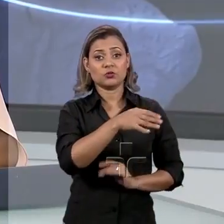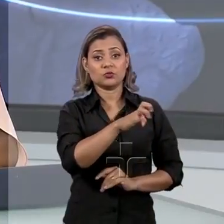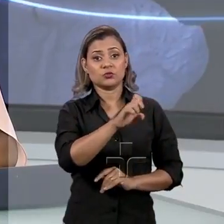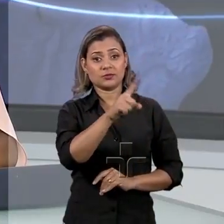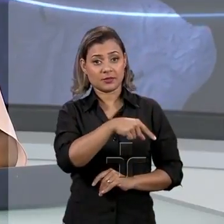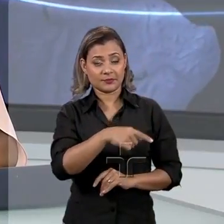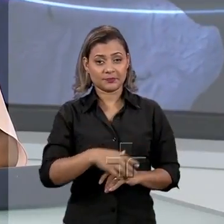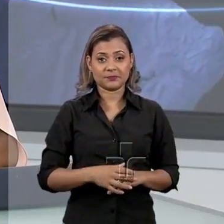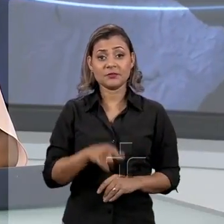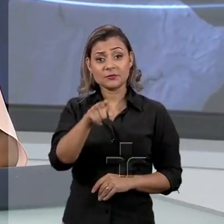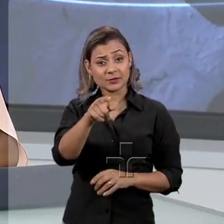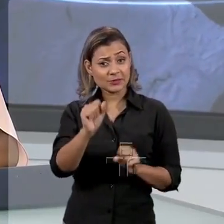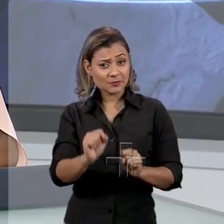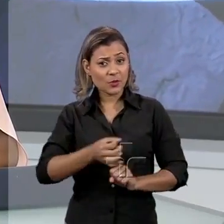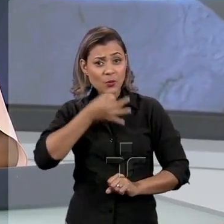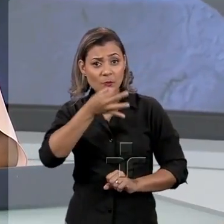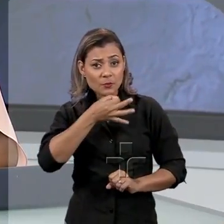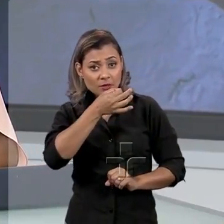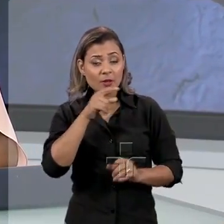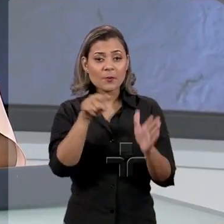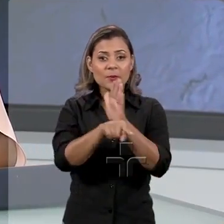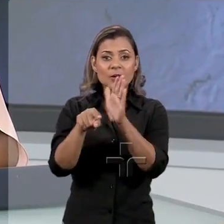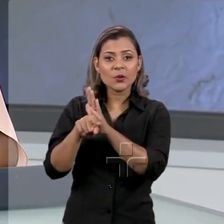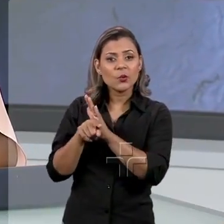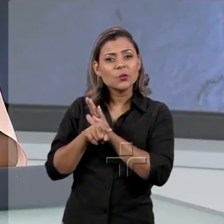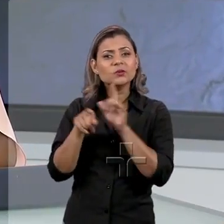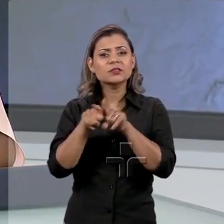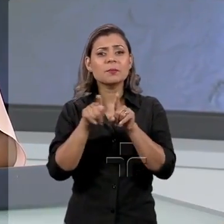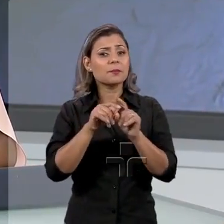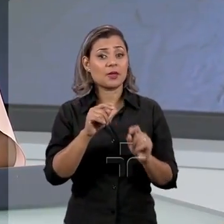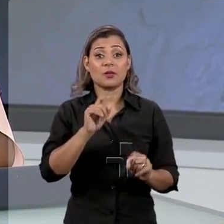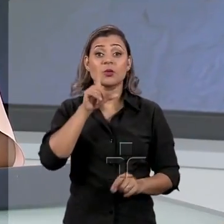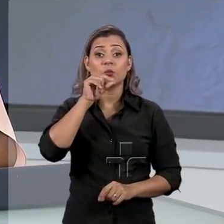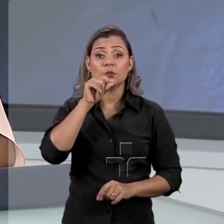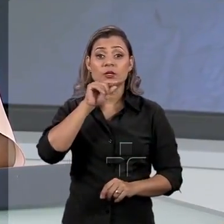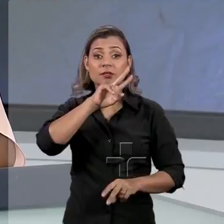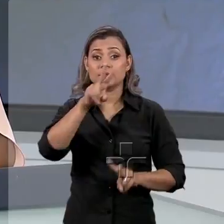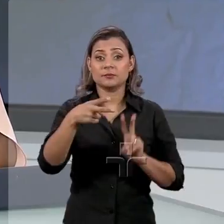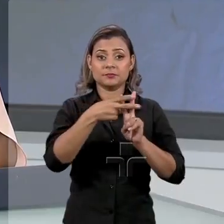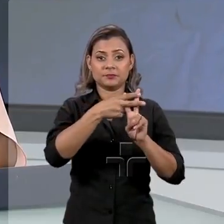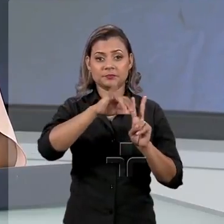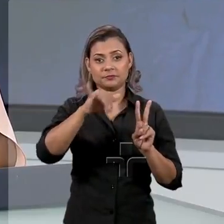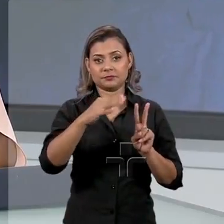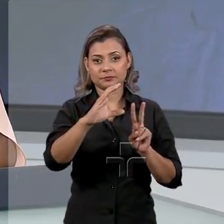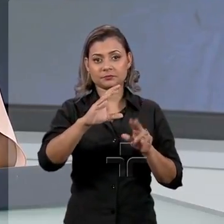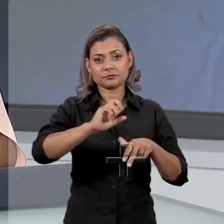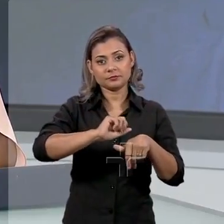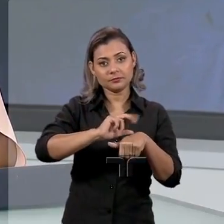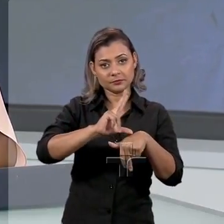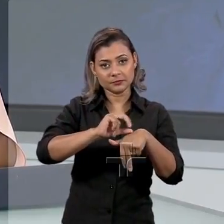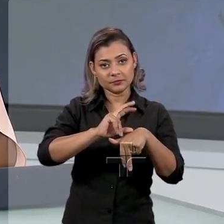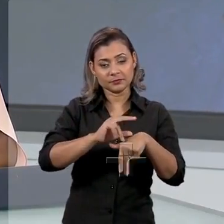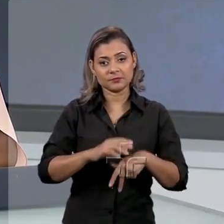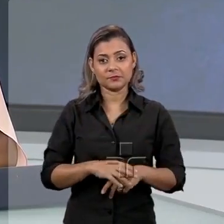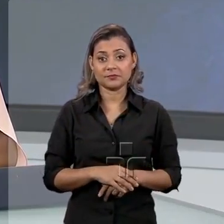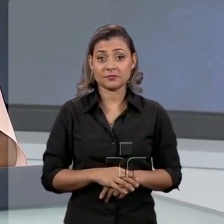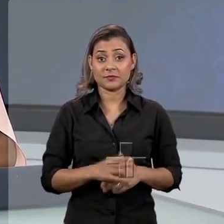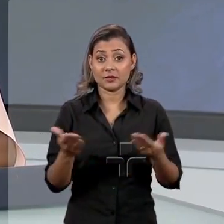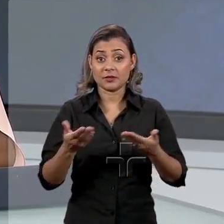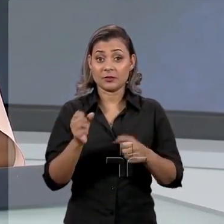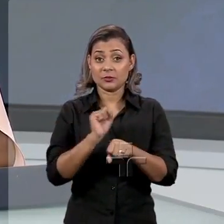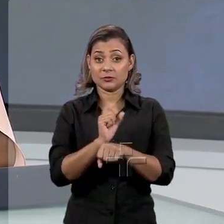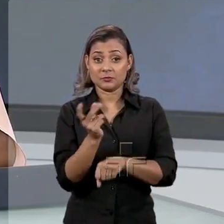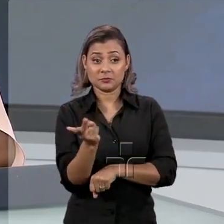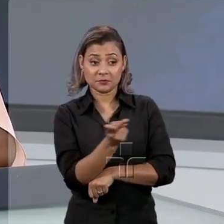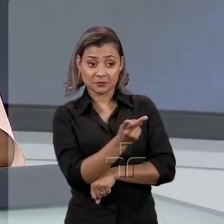Vicente. E você pode mandar perguntas e fazer comentários pelo Twitter, na hashtag Jornal da Cultura. Os nossos